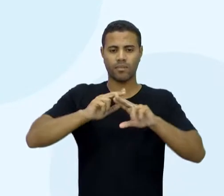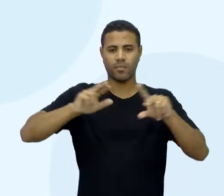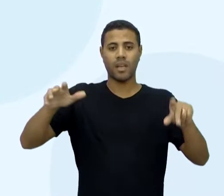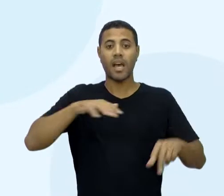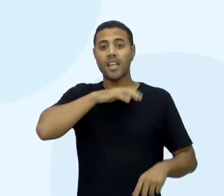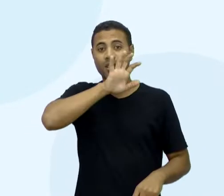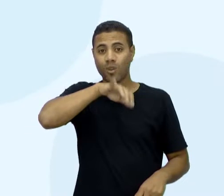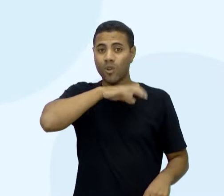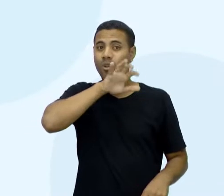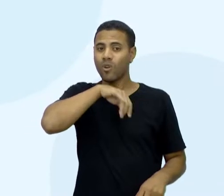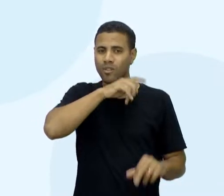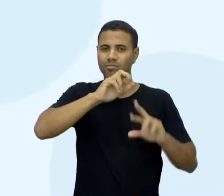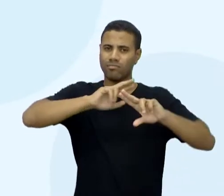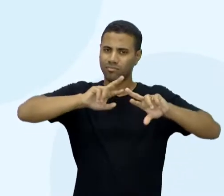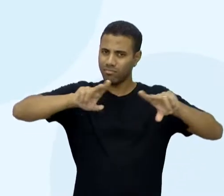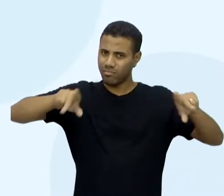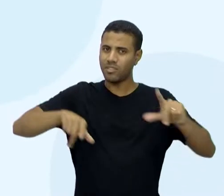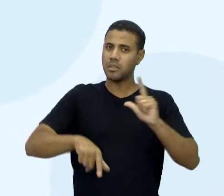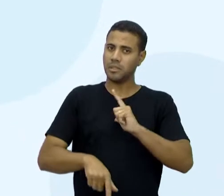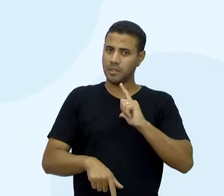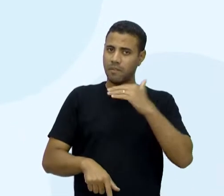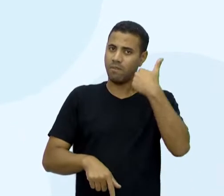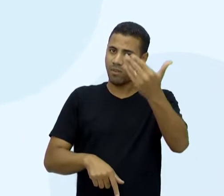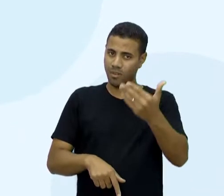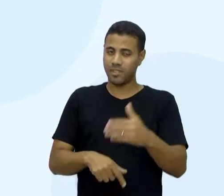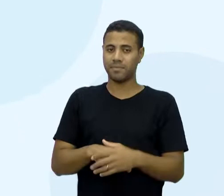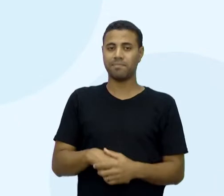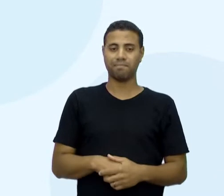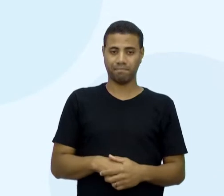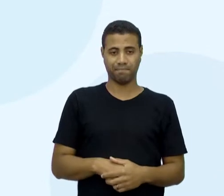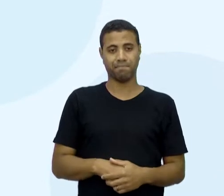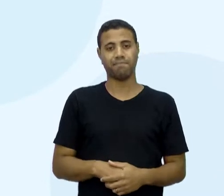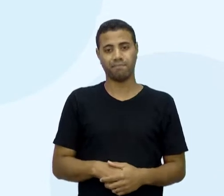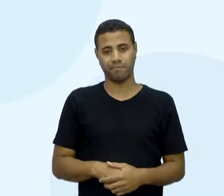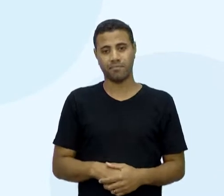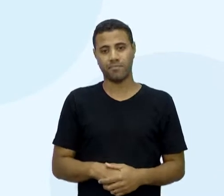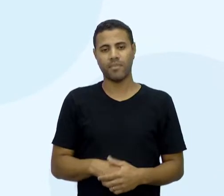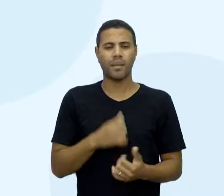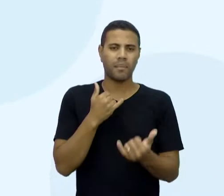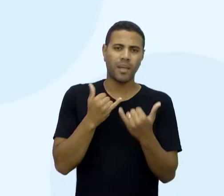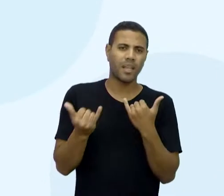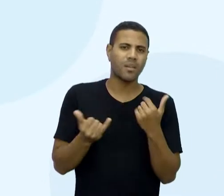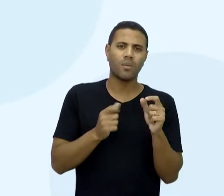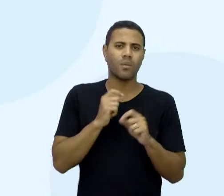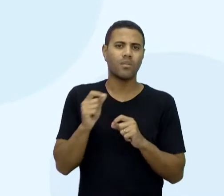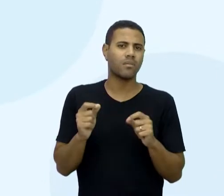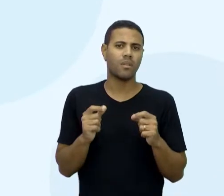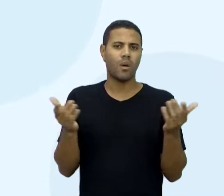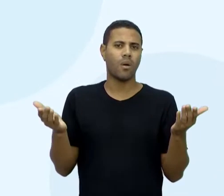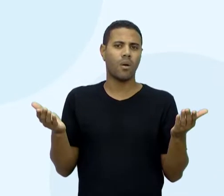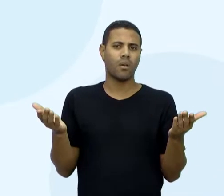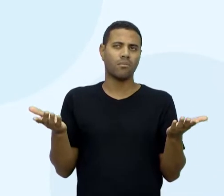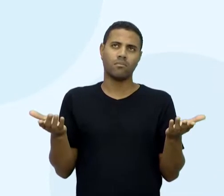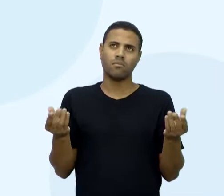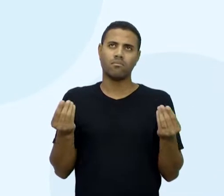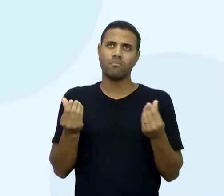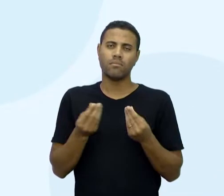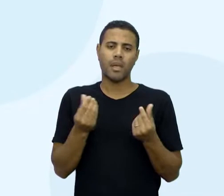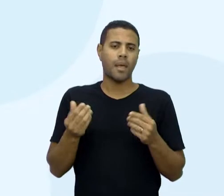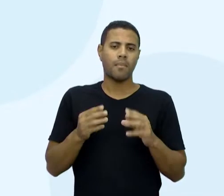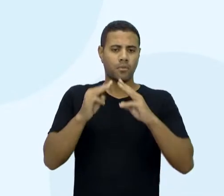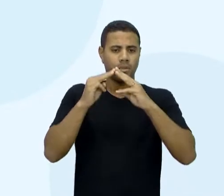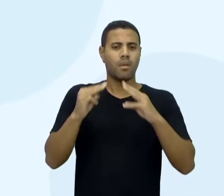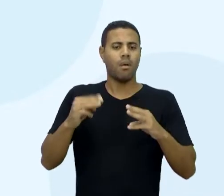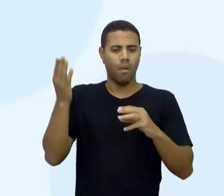espécies de animais exóticos. Então, isso era o mais parecido com o que a gente tinha aí, né? De